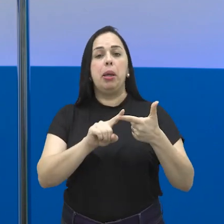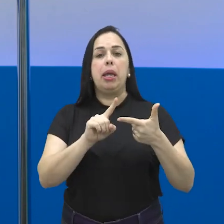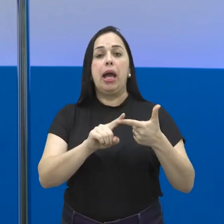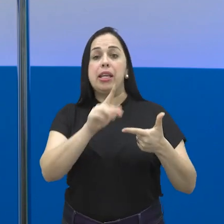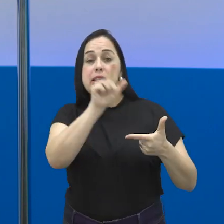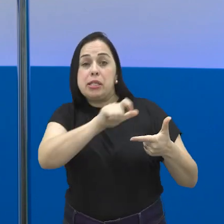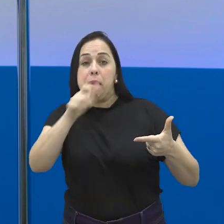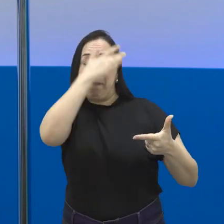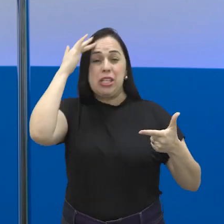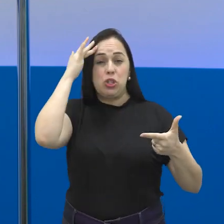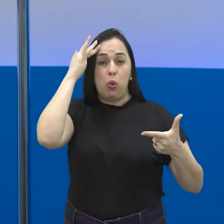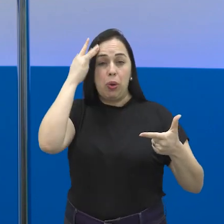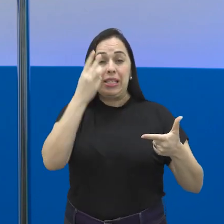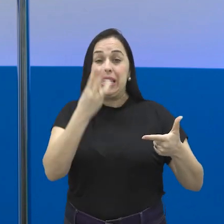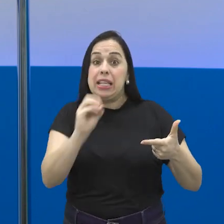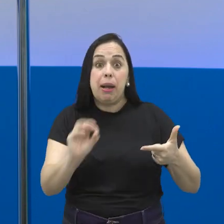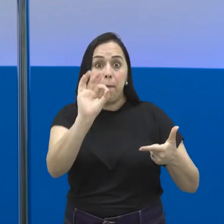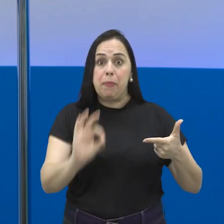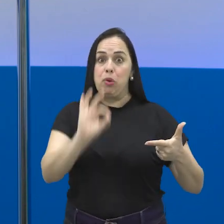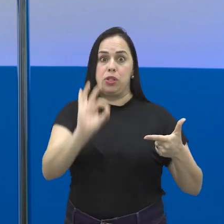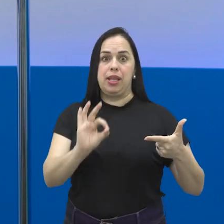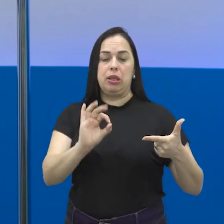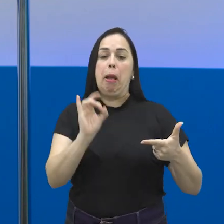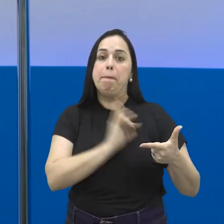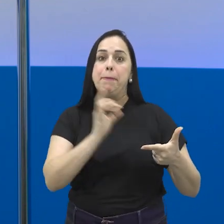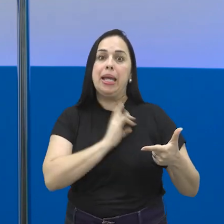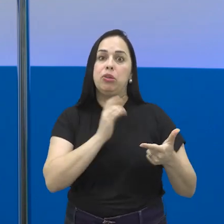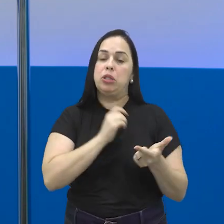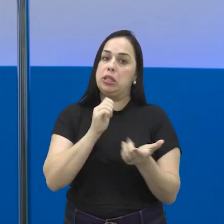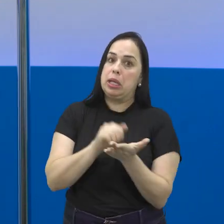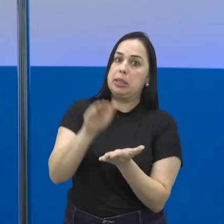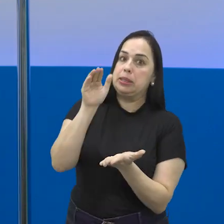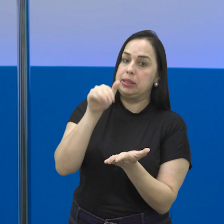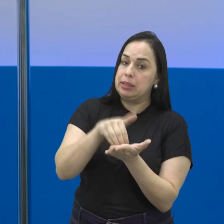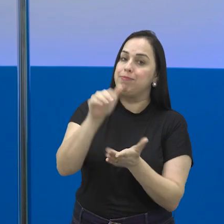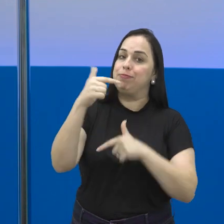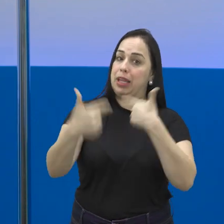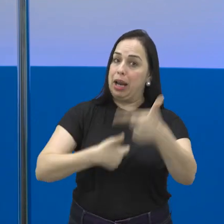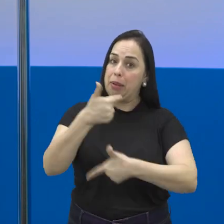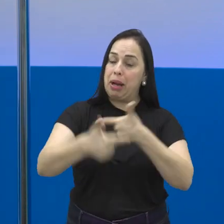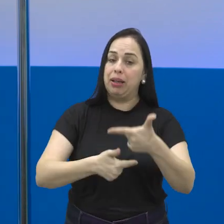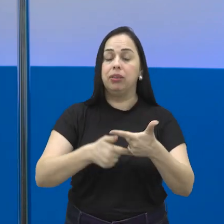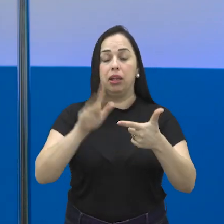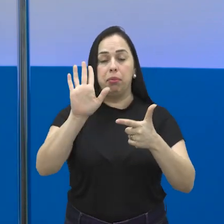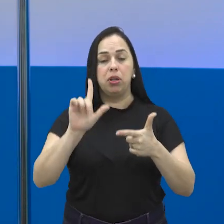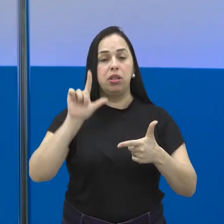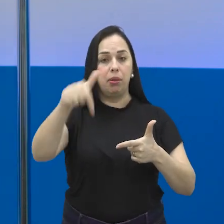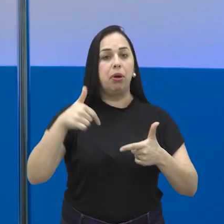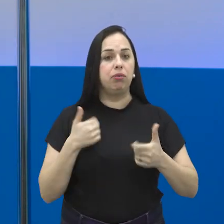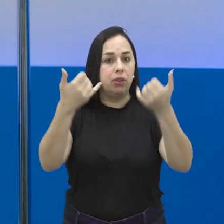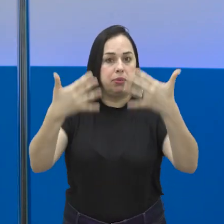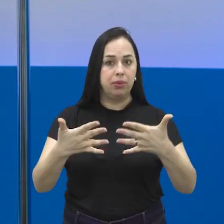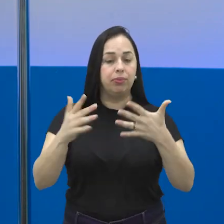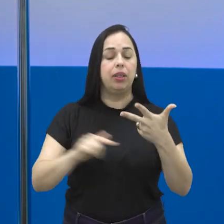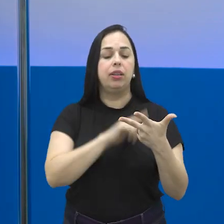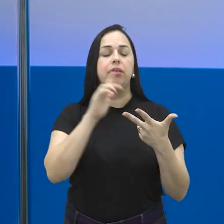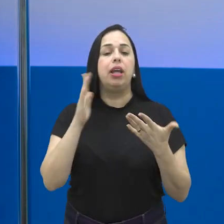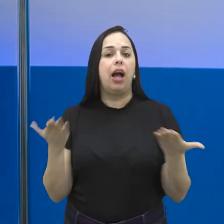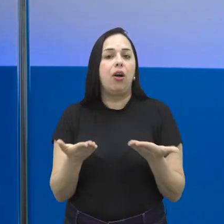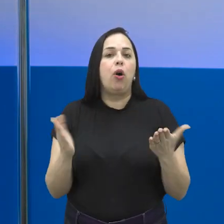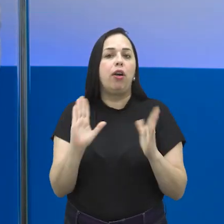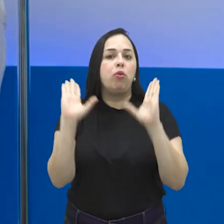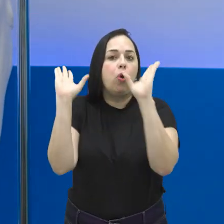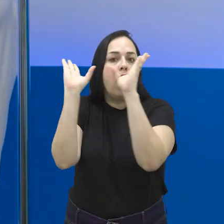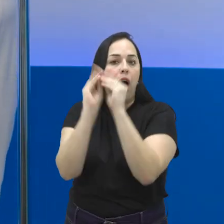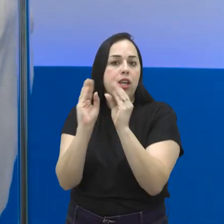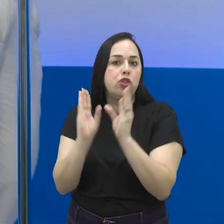demissão afeta 30% dos brasileiros. Já já a gente detalha esses assuntos. Vamos abrir essa edição com